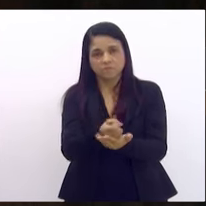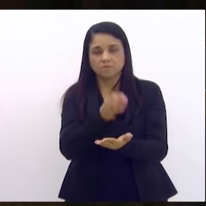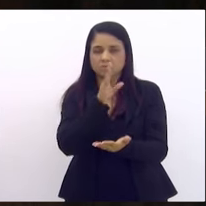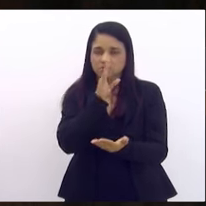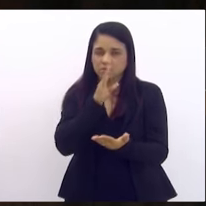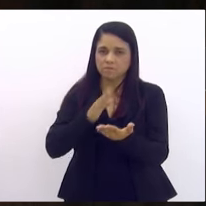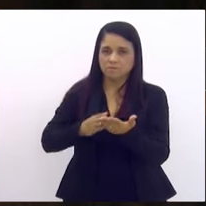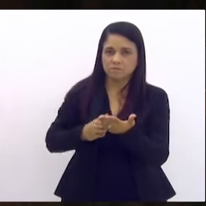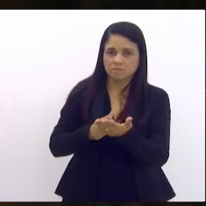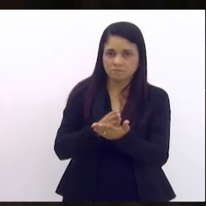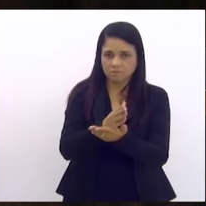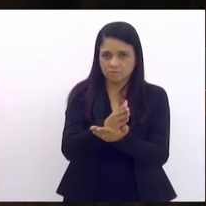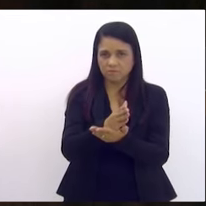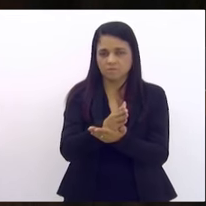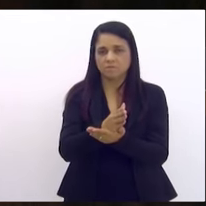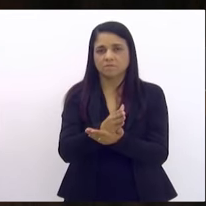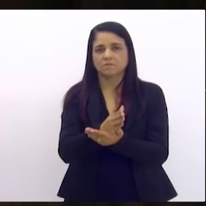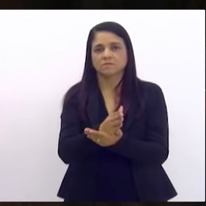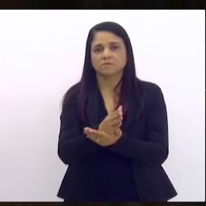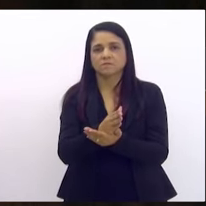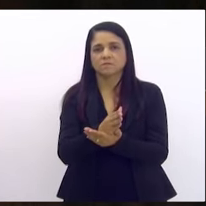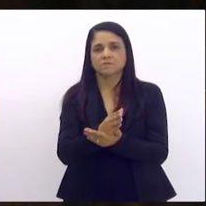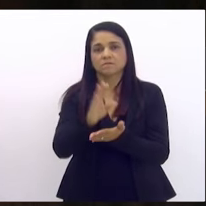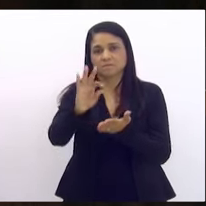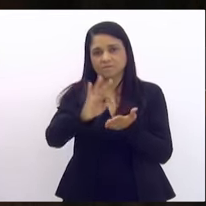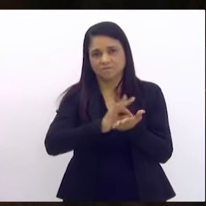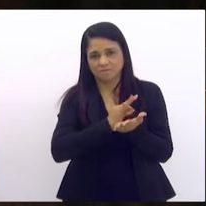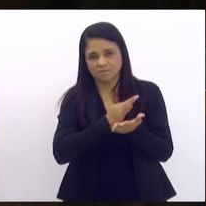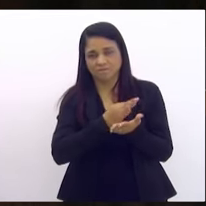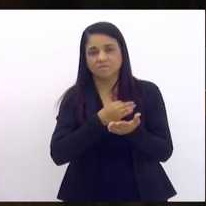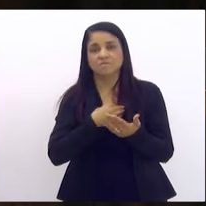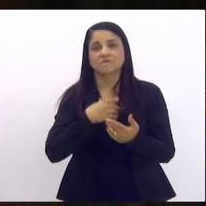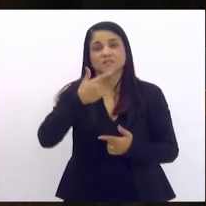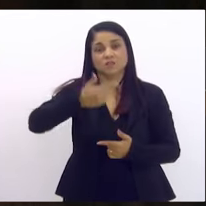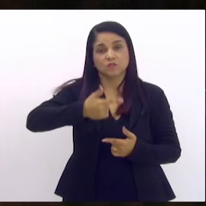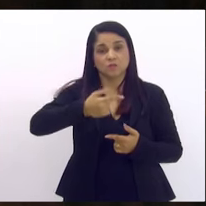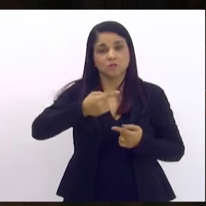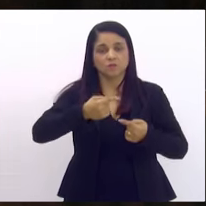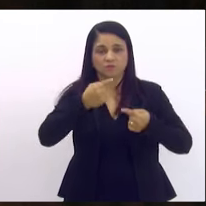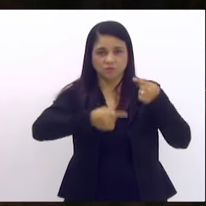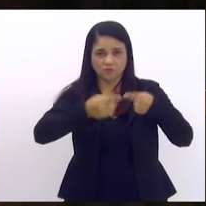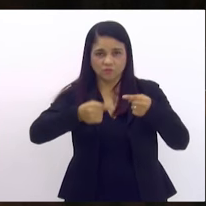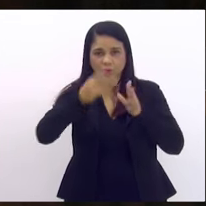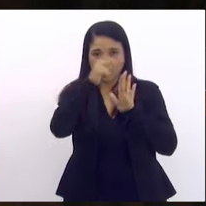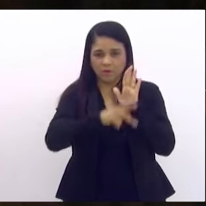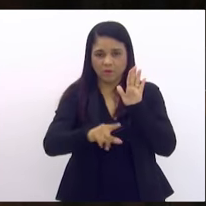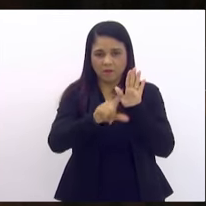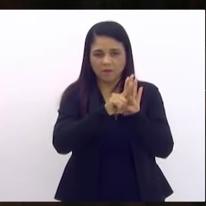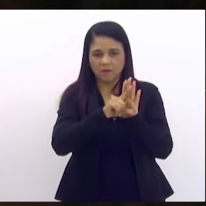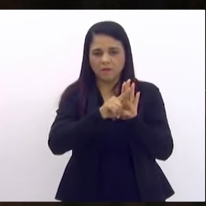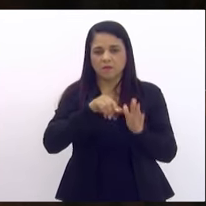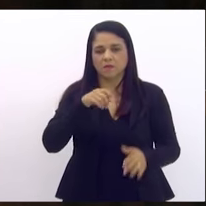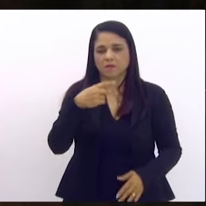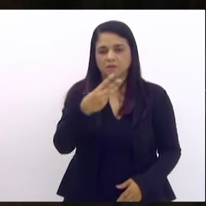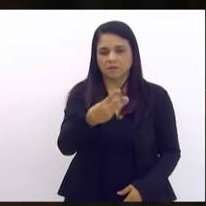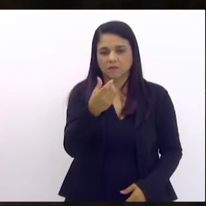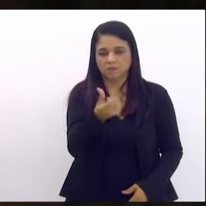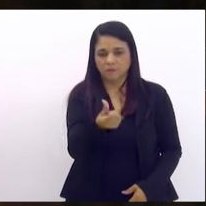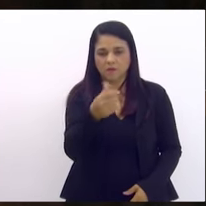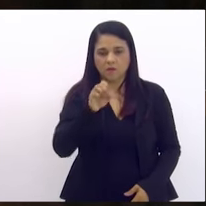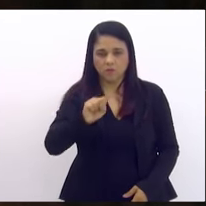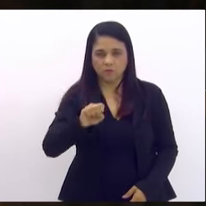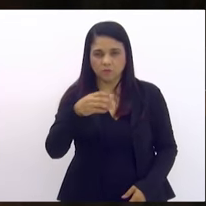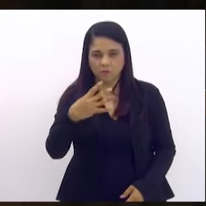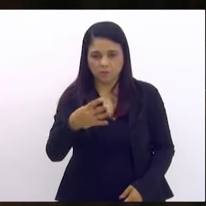permaneçam Onde estão apr vai autógrafo em segunda discussão projeto de lei número 3684 de